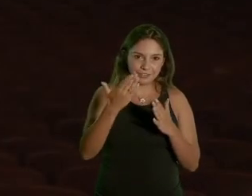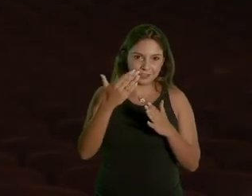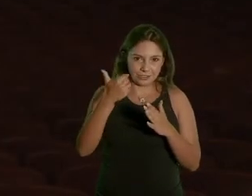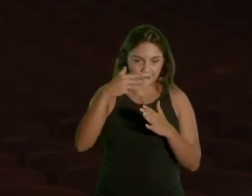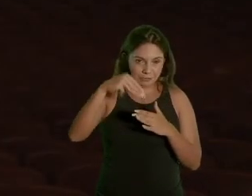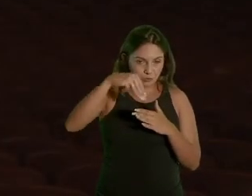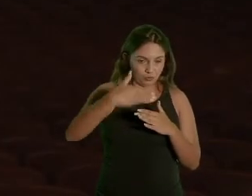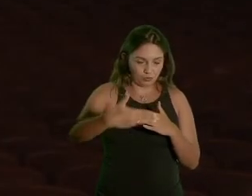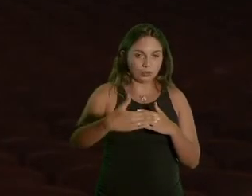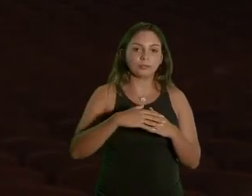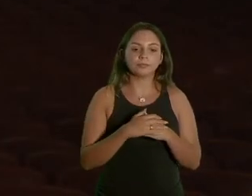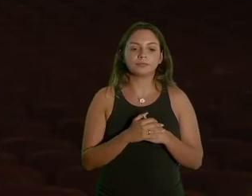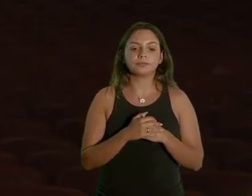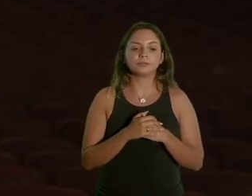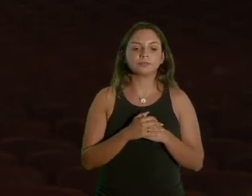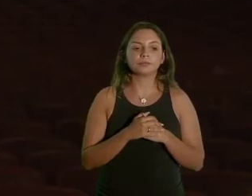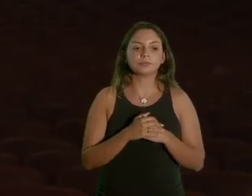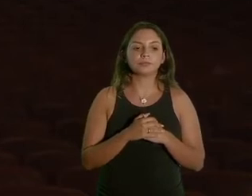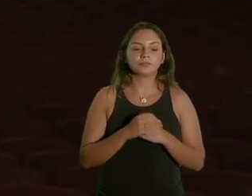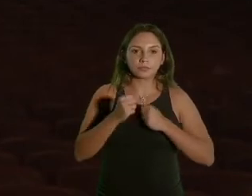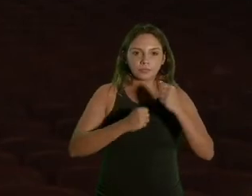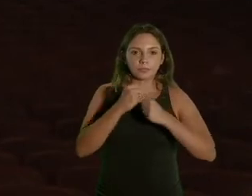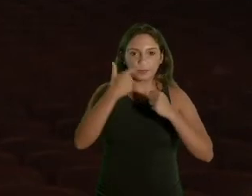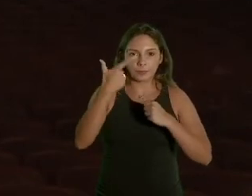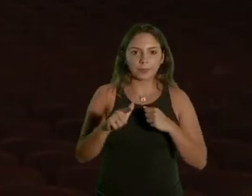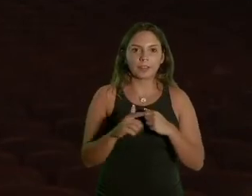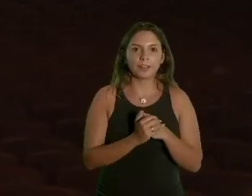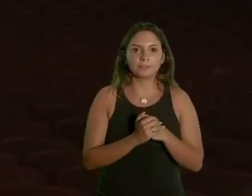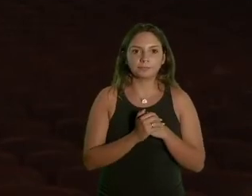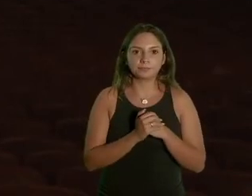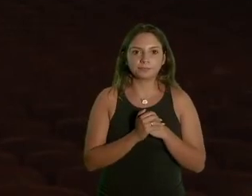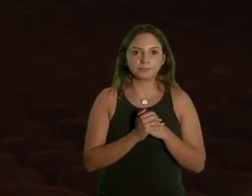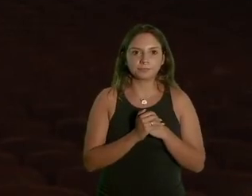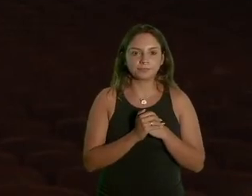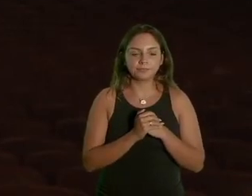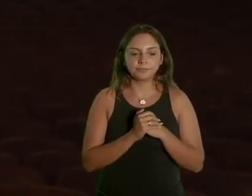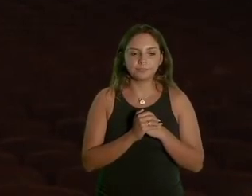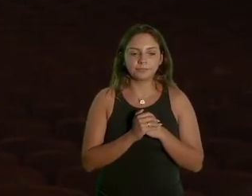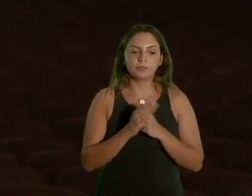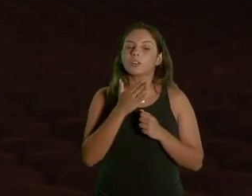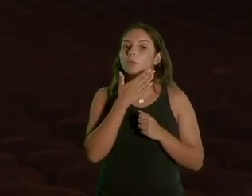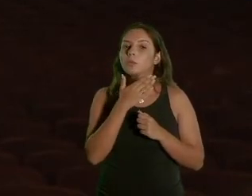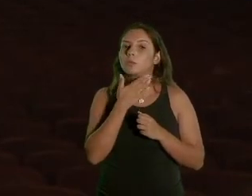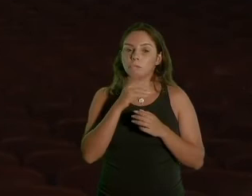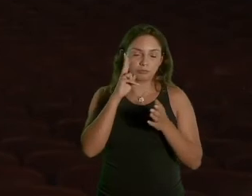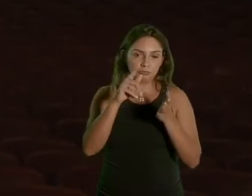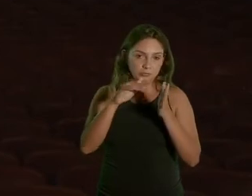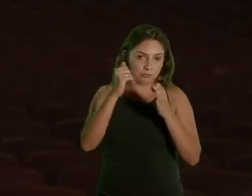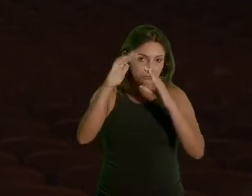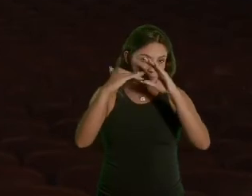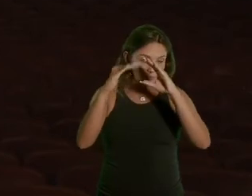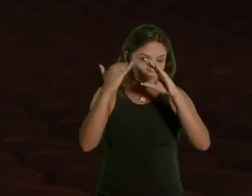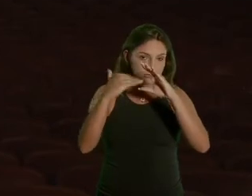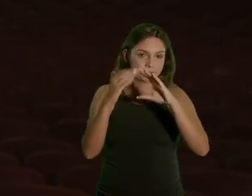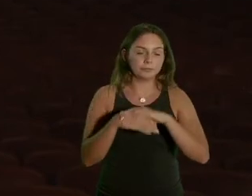alguns minutinhos. Então, eu vou correr mais uma vez os olhos aqui no nosso chat de bate-papo e ver o que mais